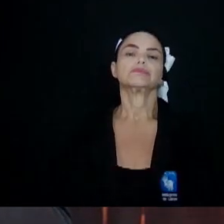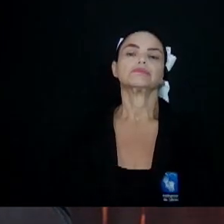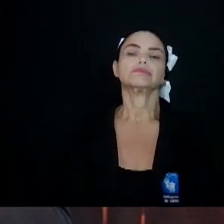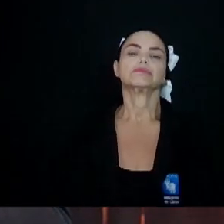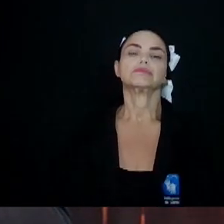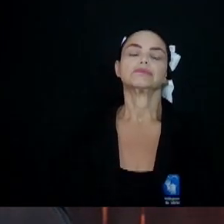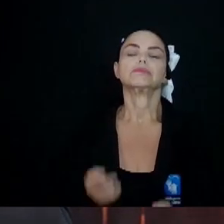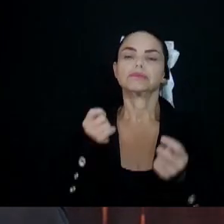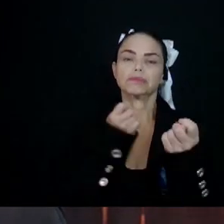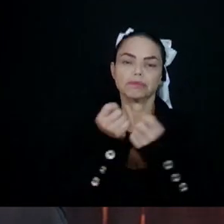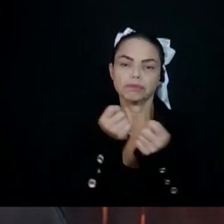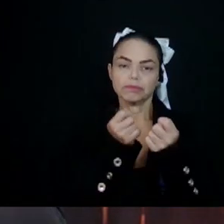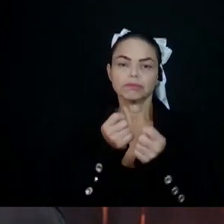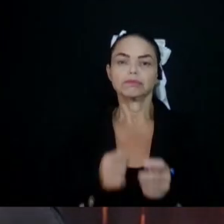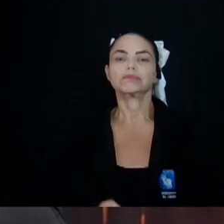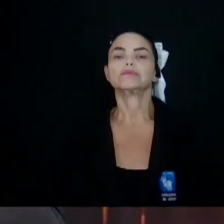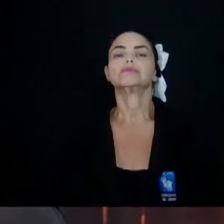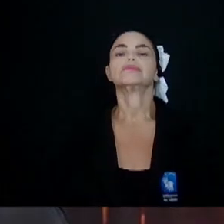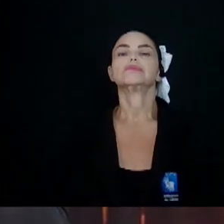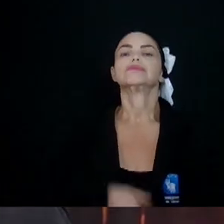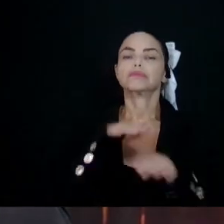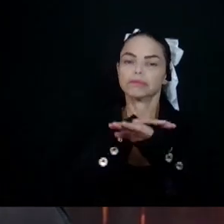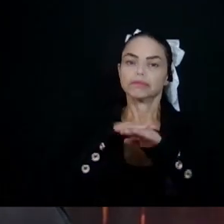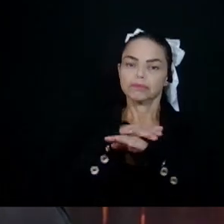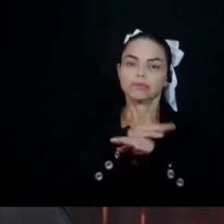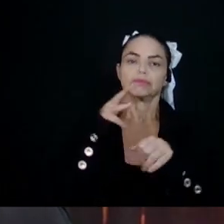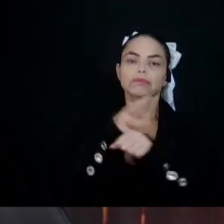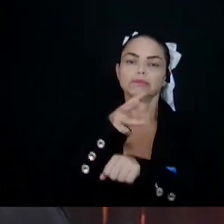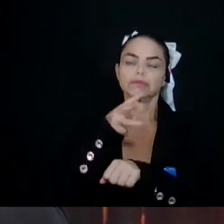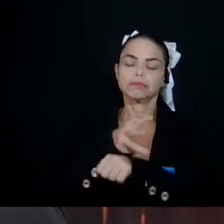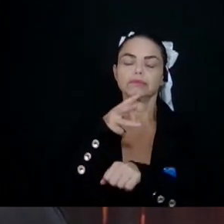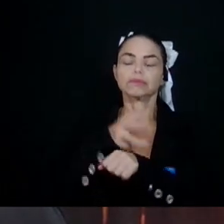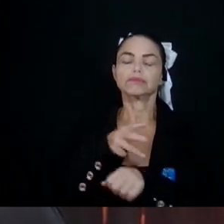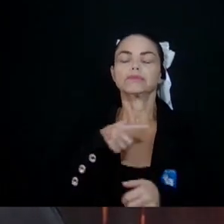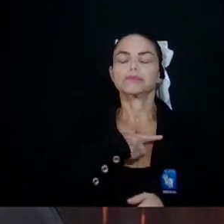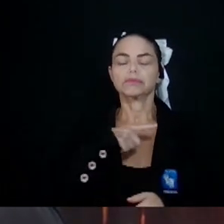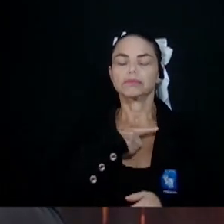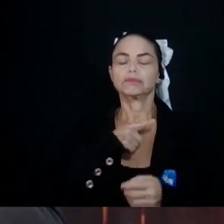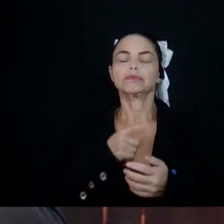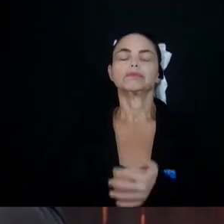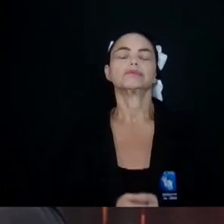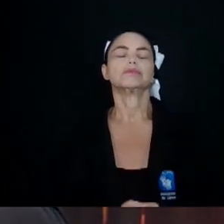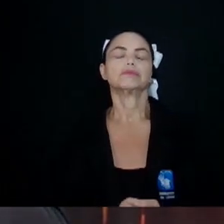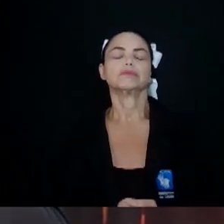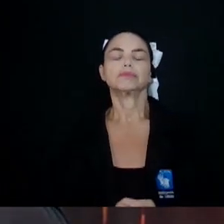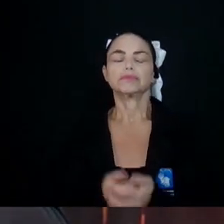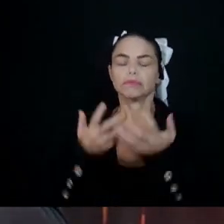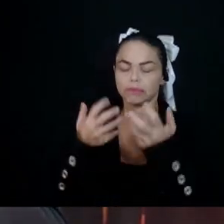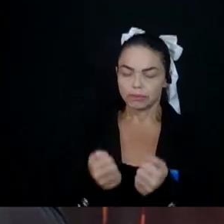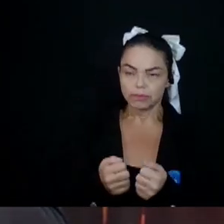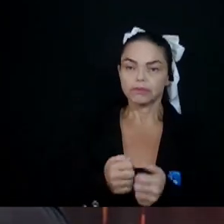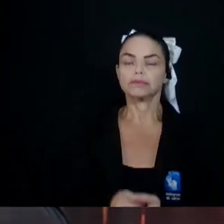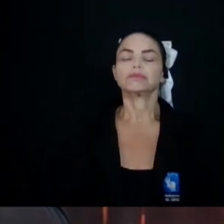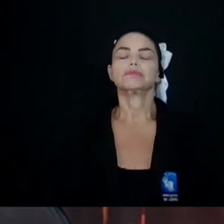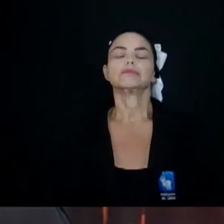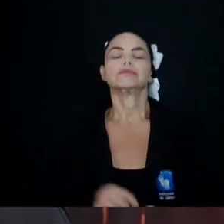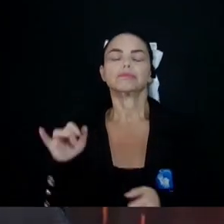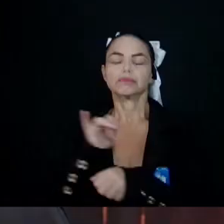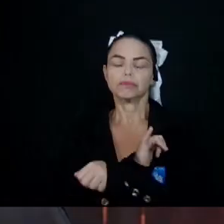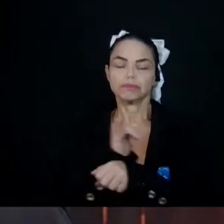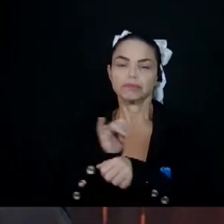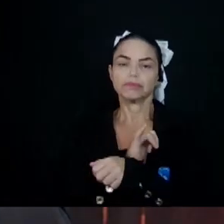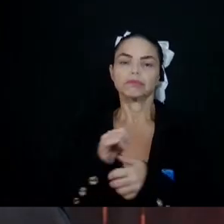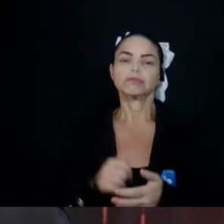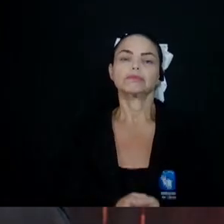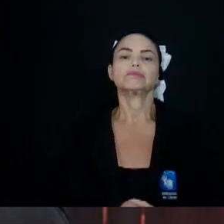monitorar conversas de WhatsApp. Existem ferramentas que permitem isso, mas essas ferramentas ainda precisam de